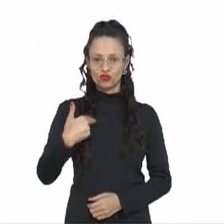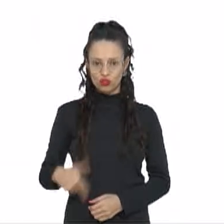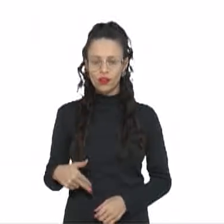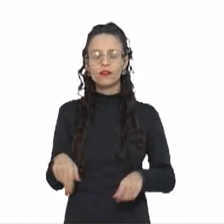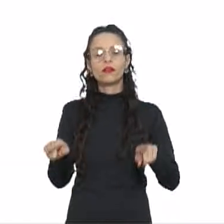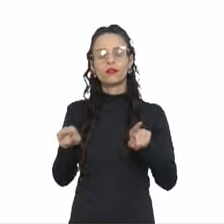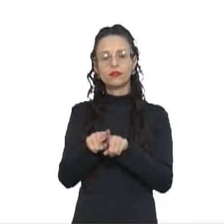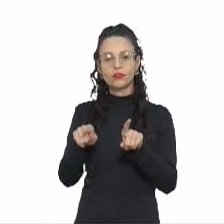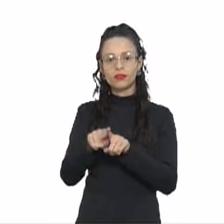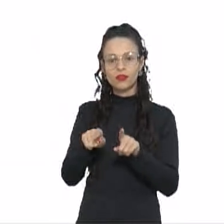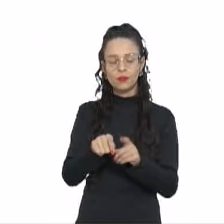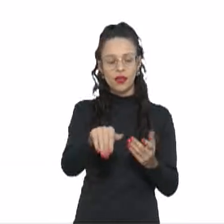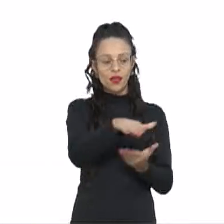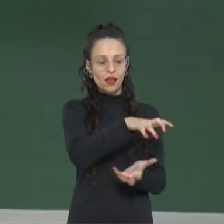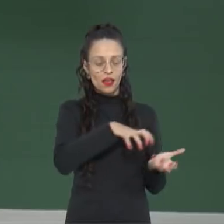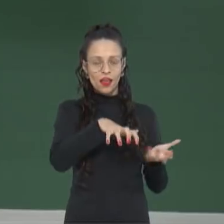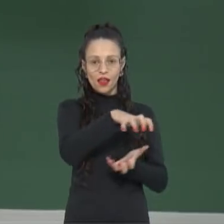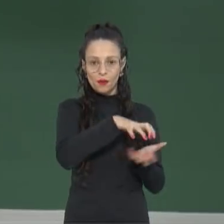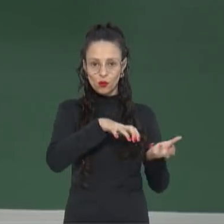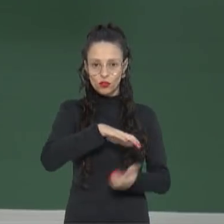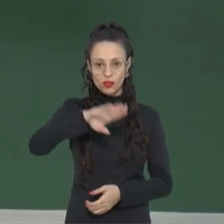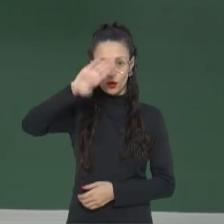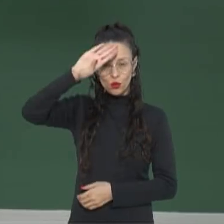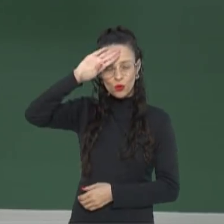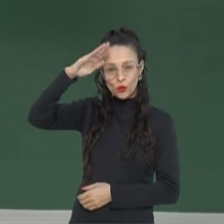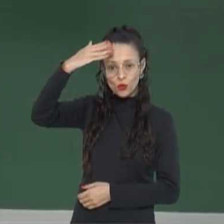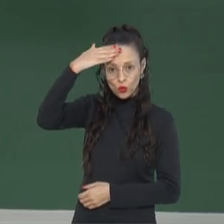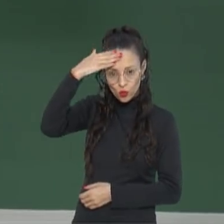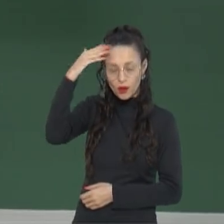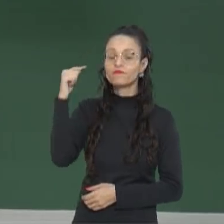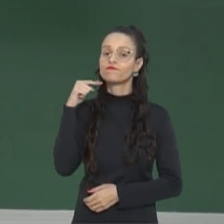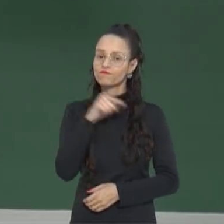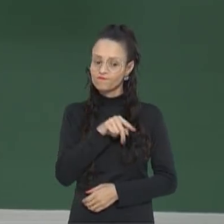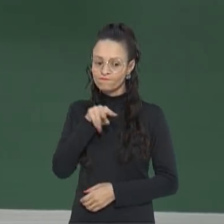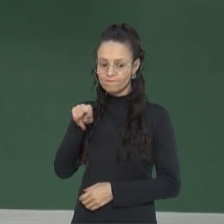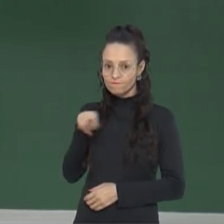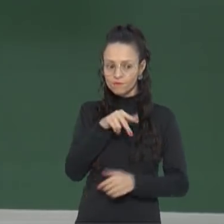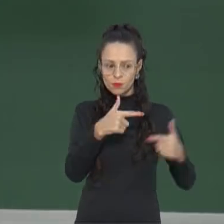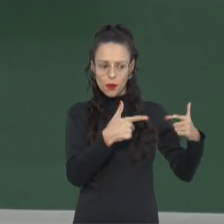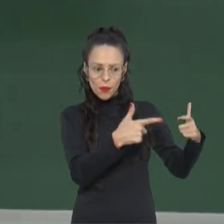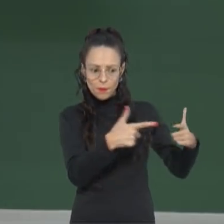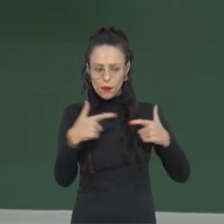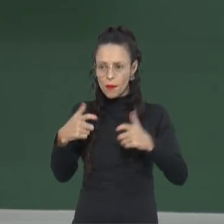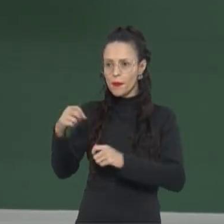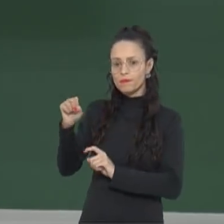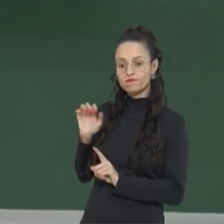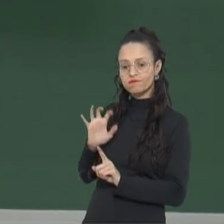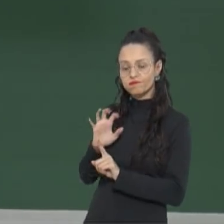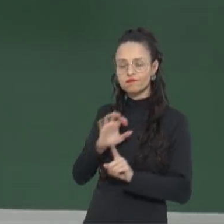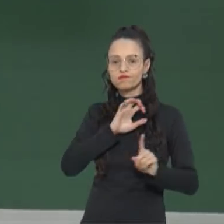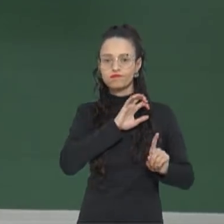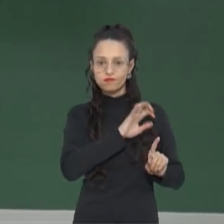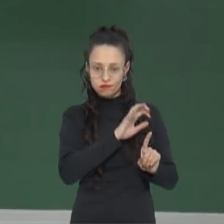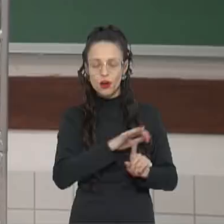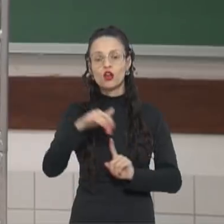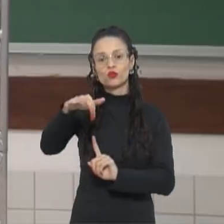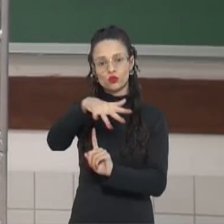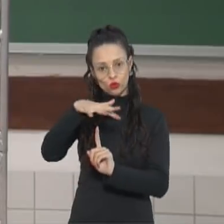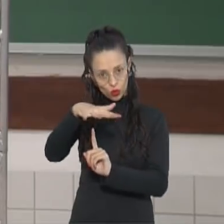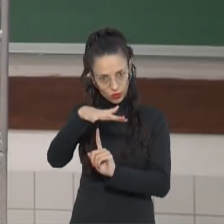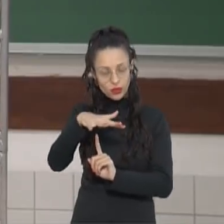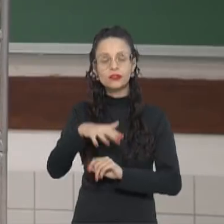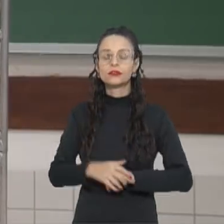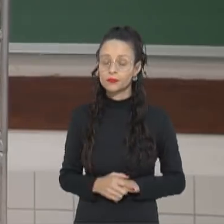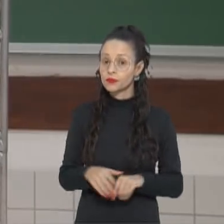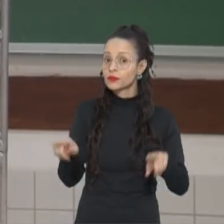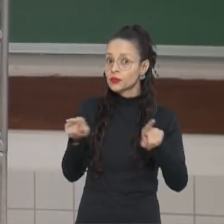sobre Revolução Cubana, ambas tiveram inspiração socialista. Ainda, você viu que ambas ocorreram